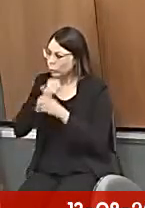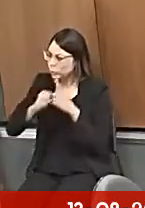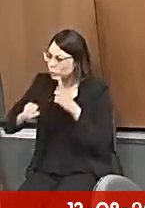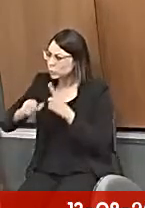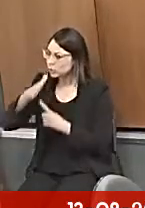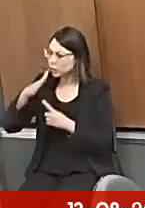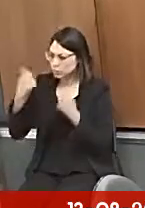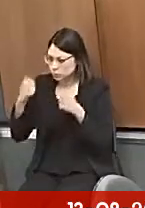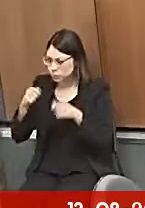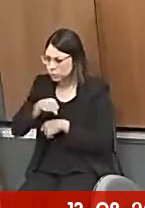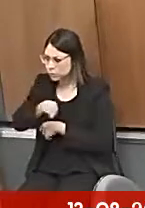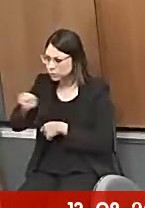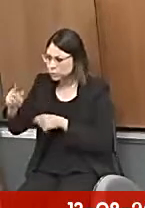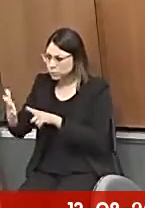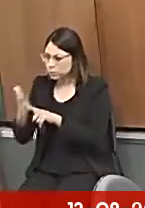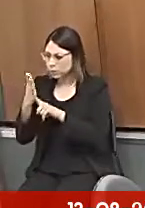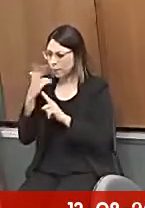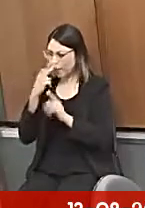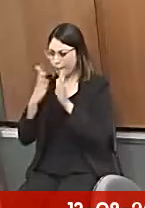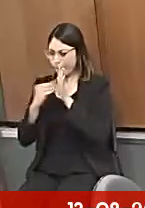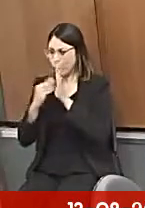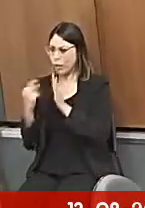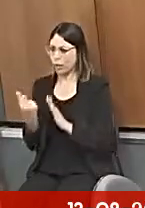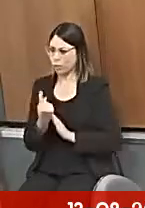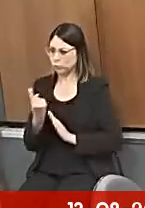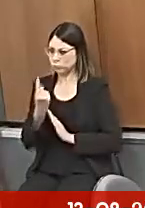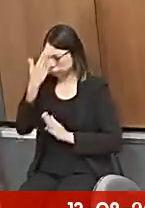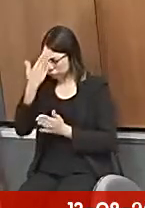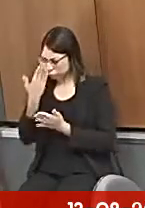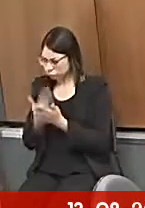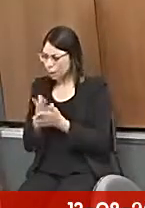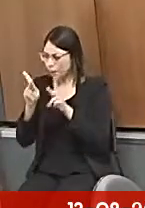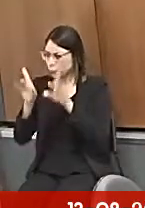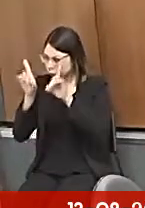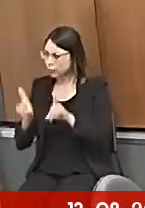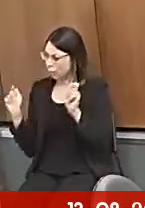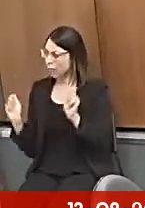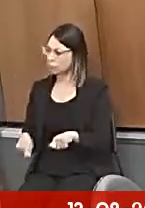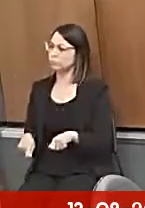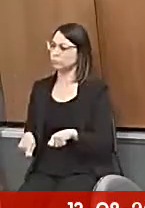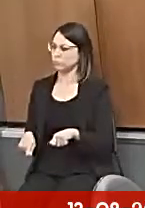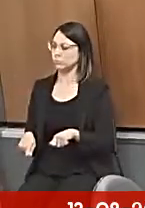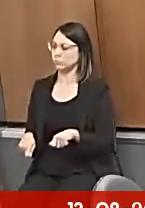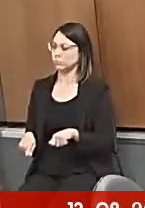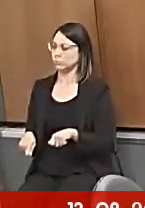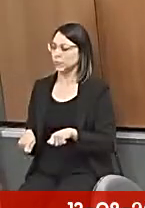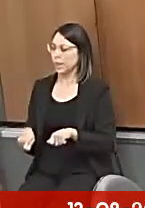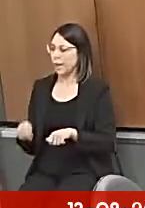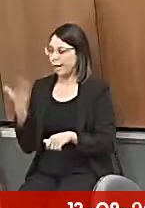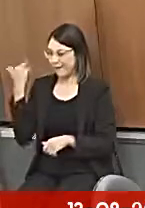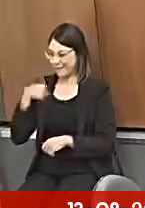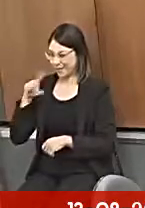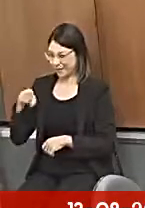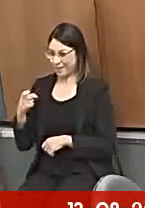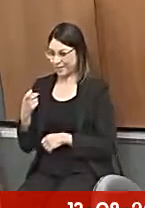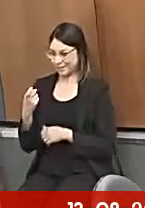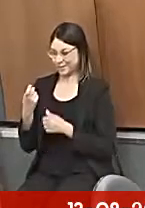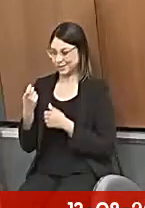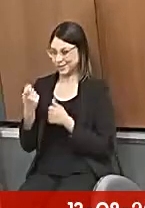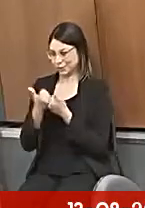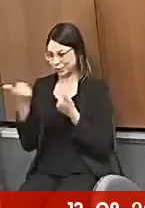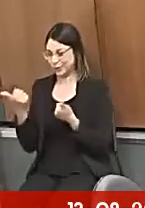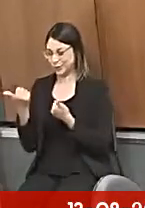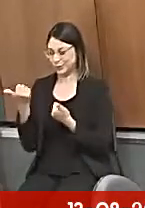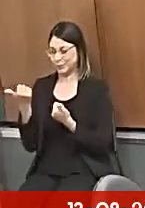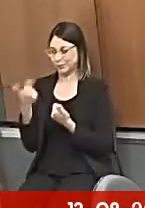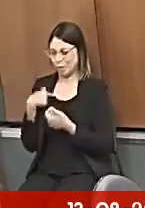desses modelos acreditarmos que o deficiente é capaz e quando eu fui diretor é uma das coisas que